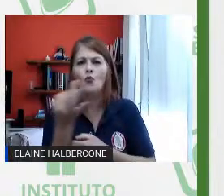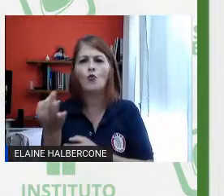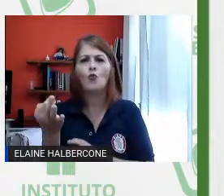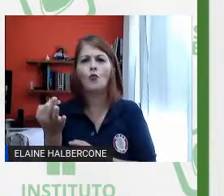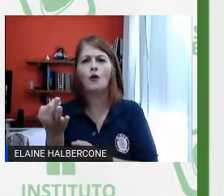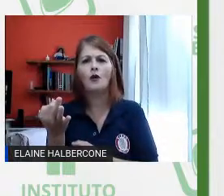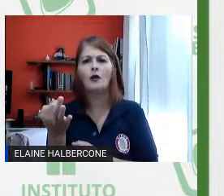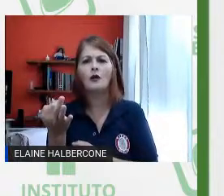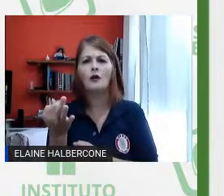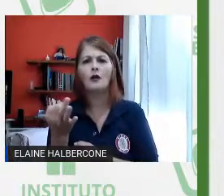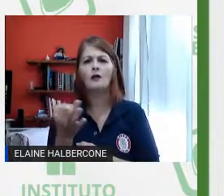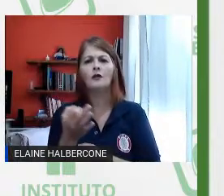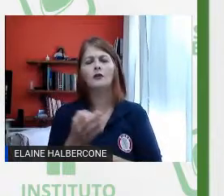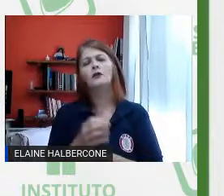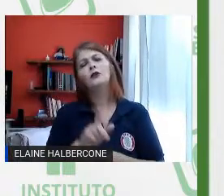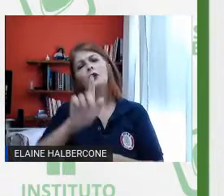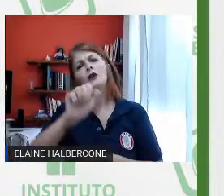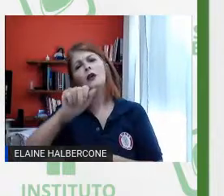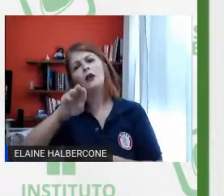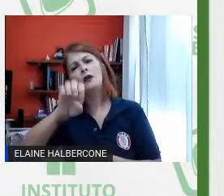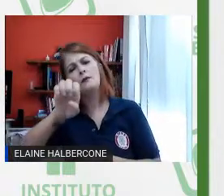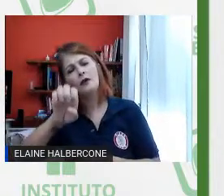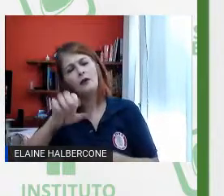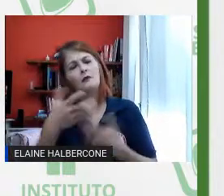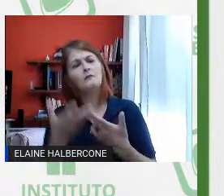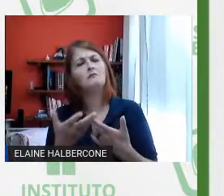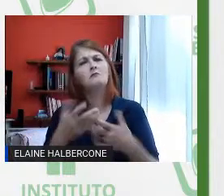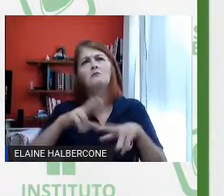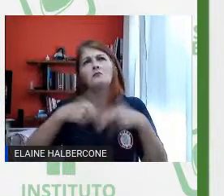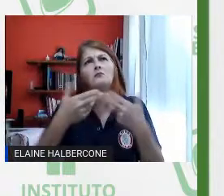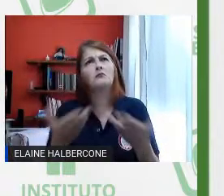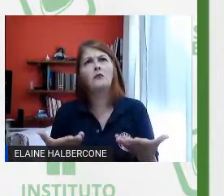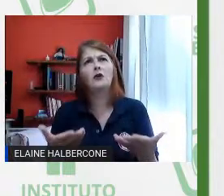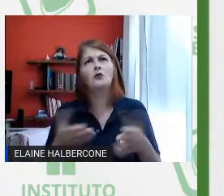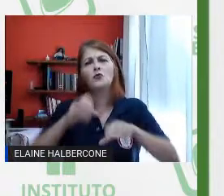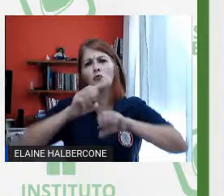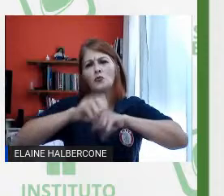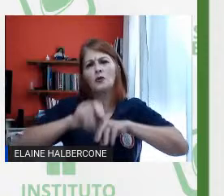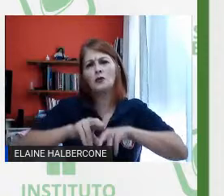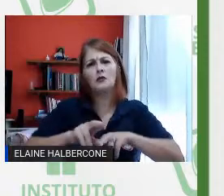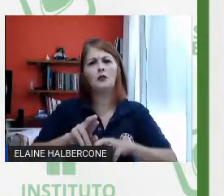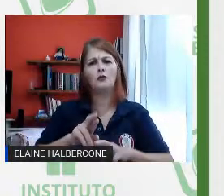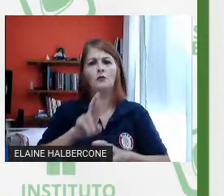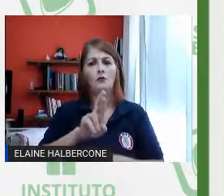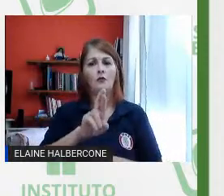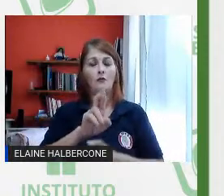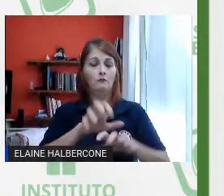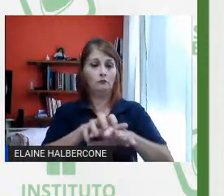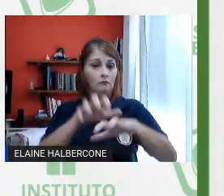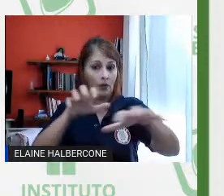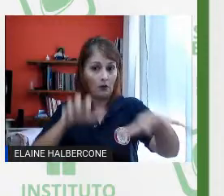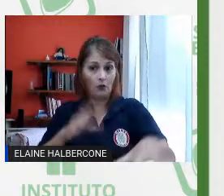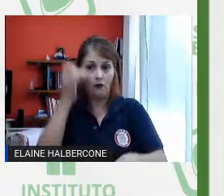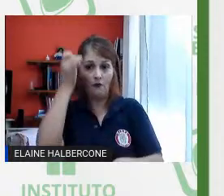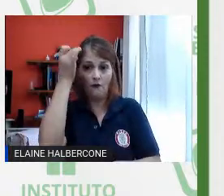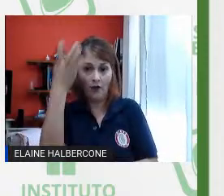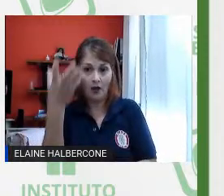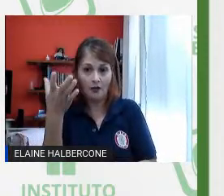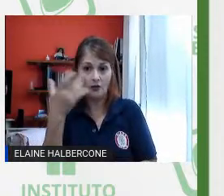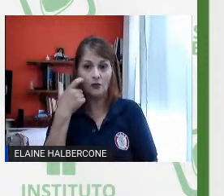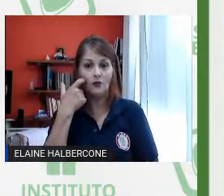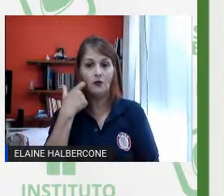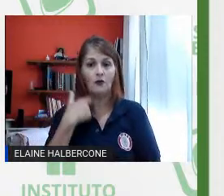de gamificação que pode possibilitar por ser um ensino remoto. Né, foi de fácil acesso, os